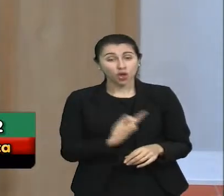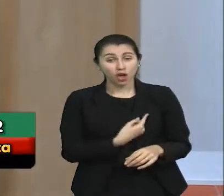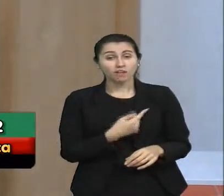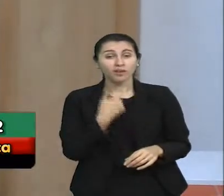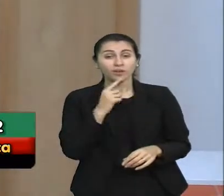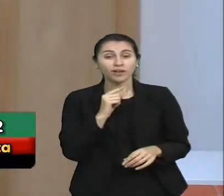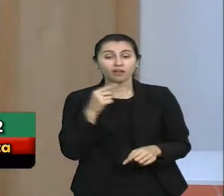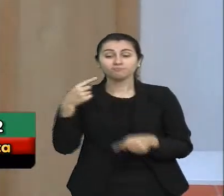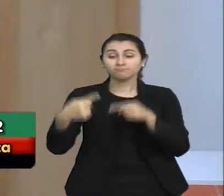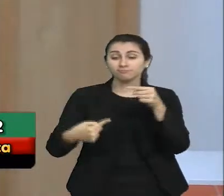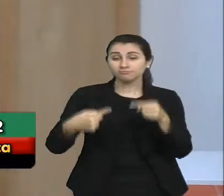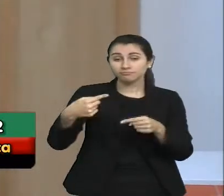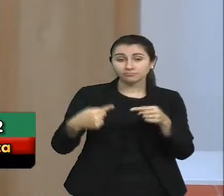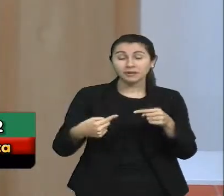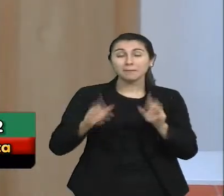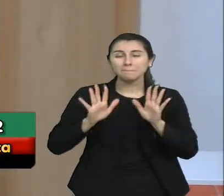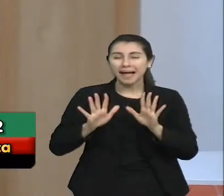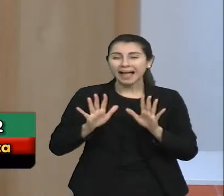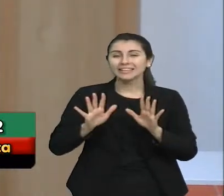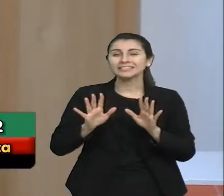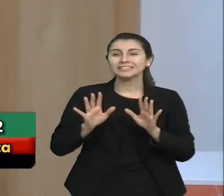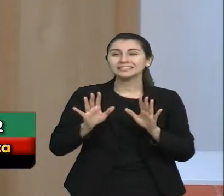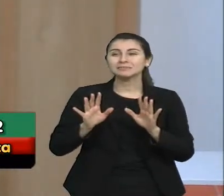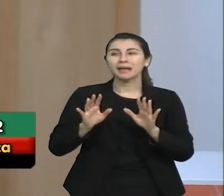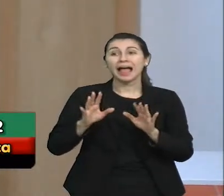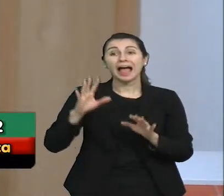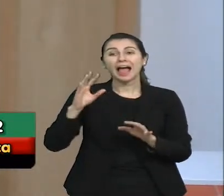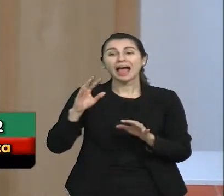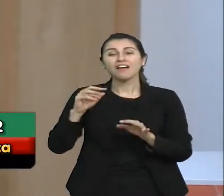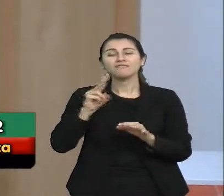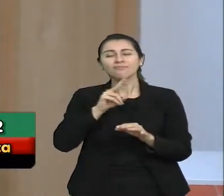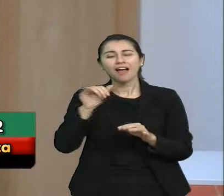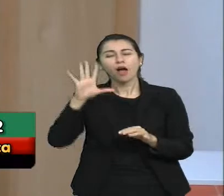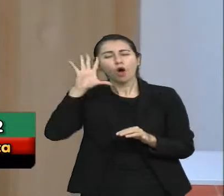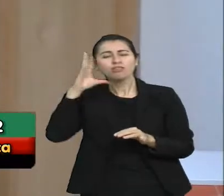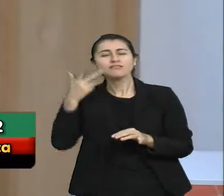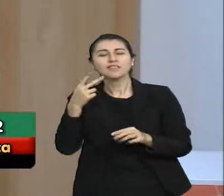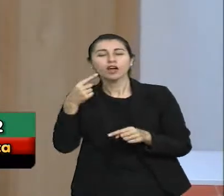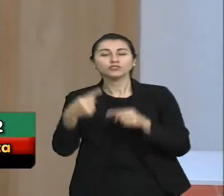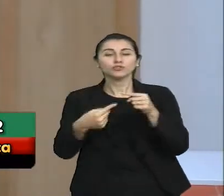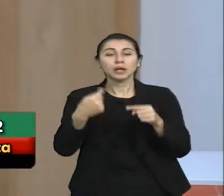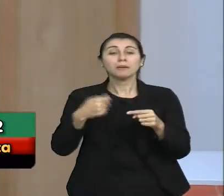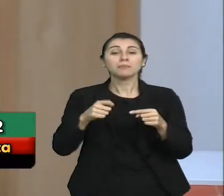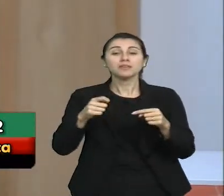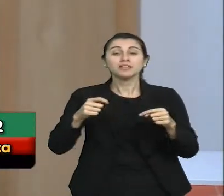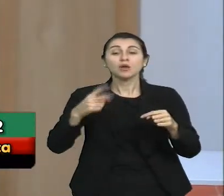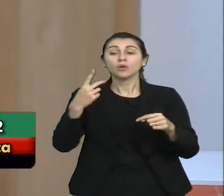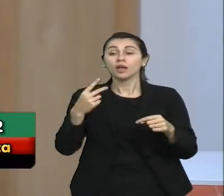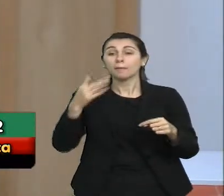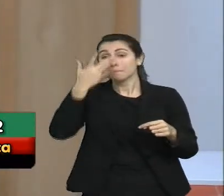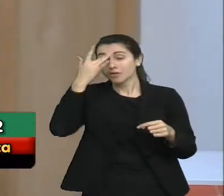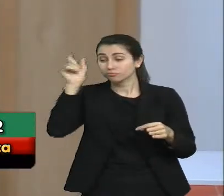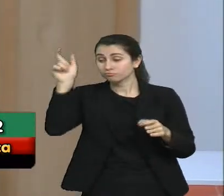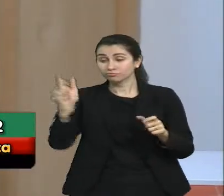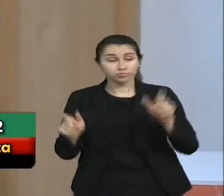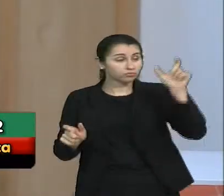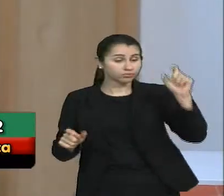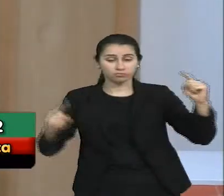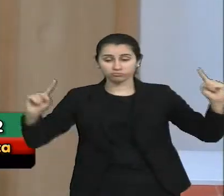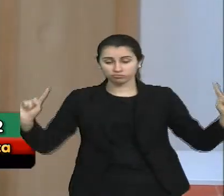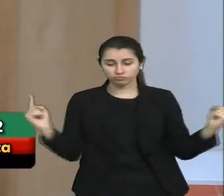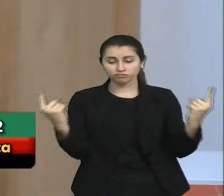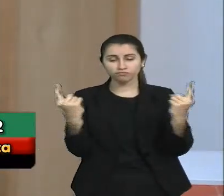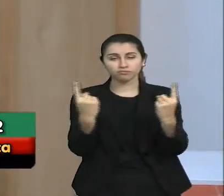que aconteça o diálogo, eu quero aqui lembrar que é muito importante alguma coisa que junte as duas pessoas. Porque primeiro tem que